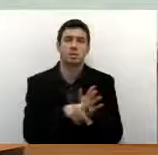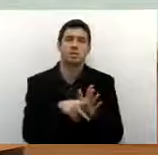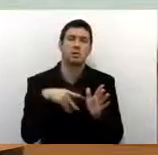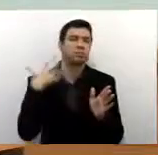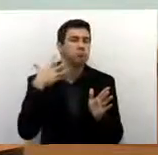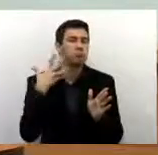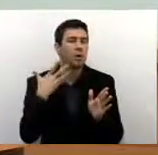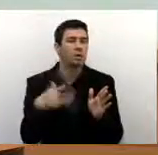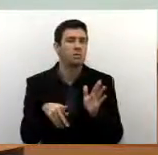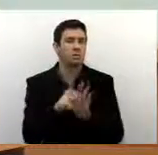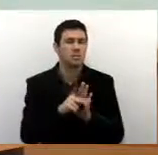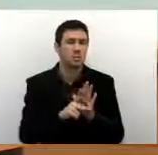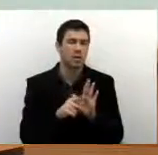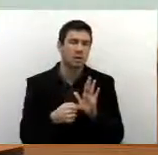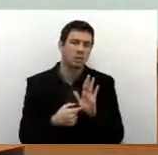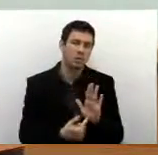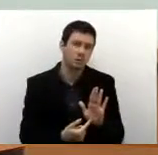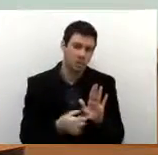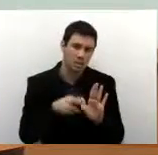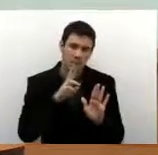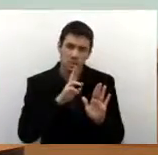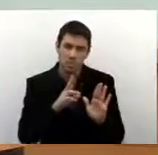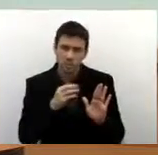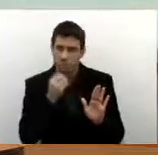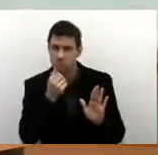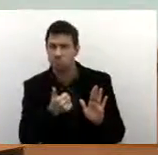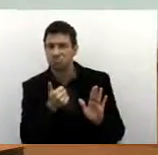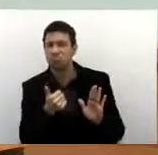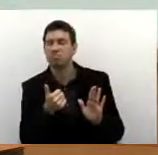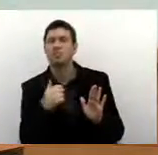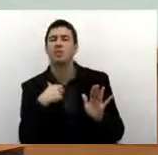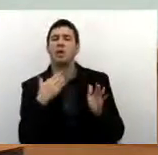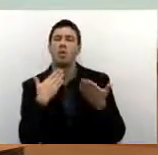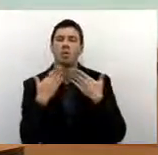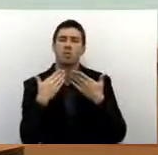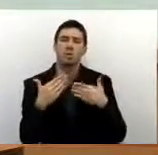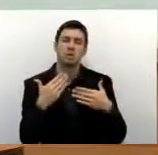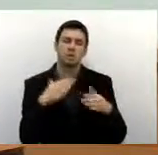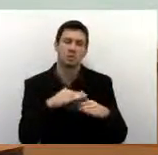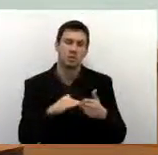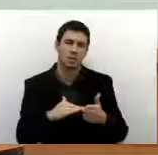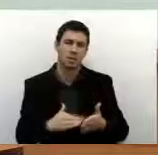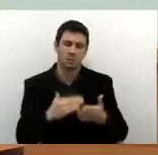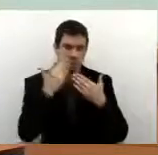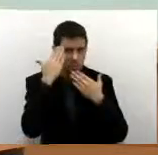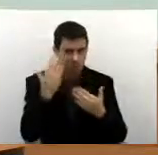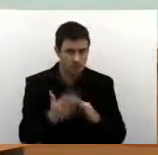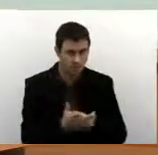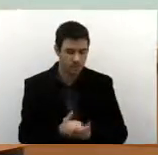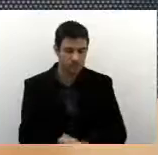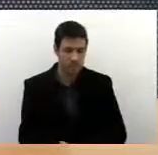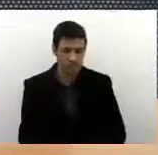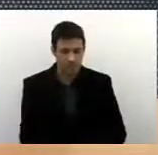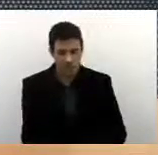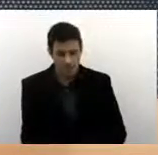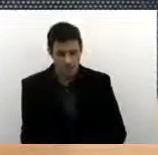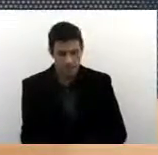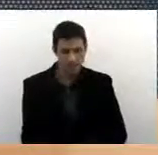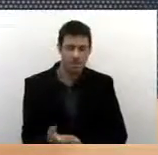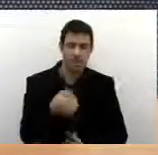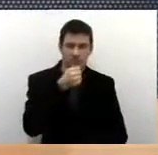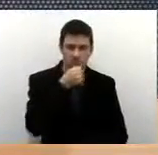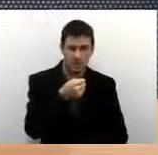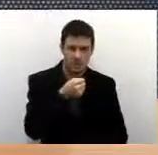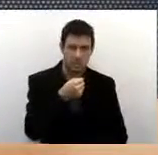parlamentares sempre relatam o pronto atendimento da secretaria. Obrigado, presidente. Com a